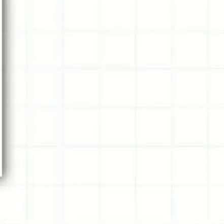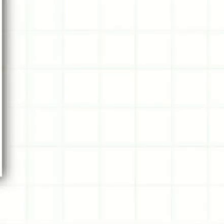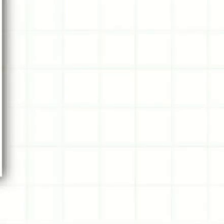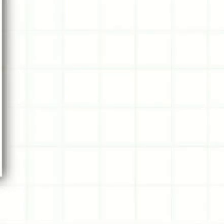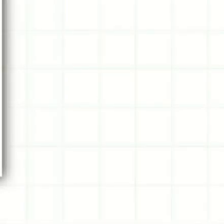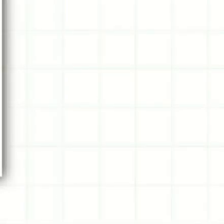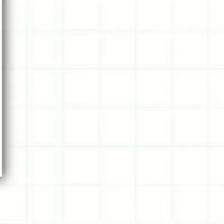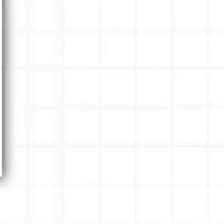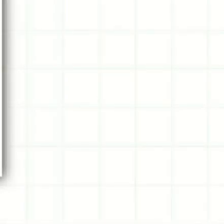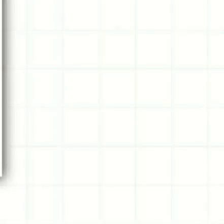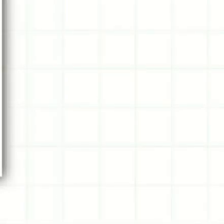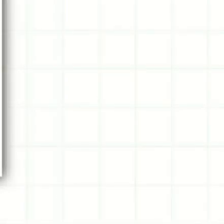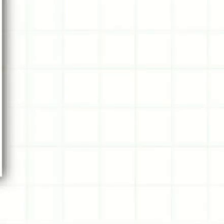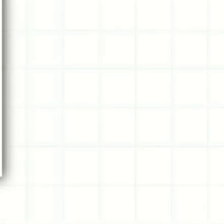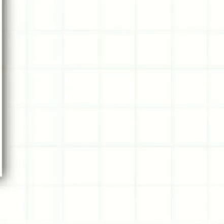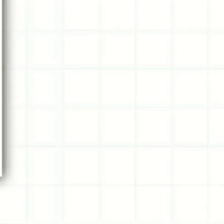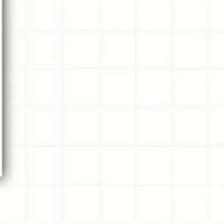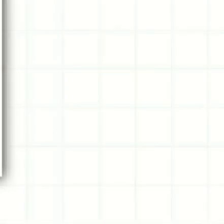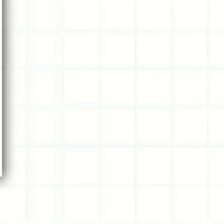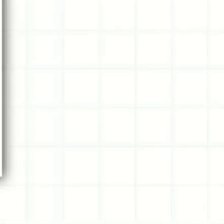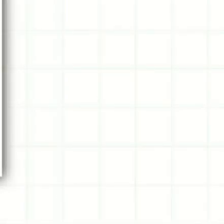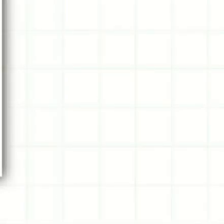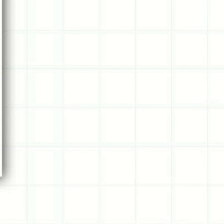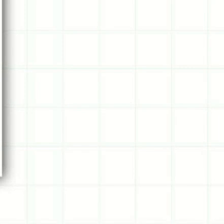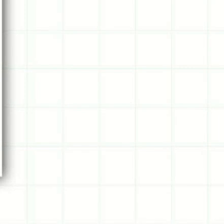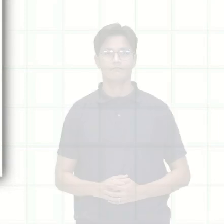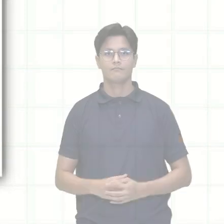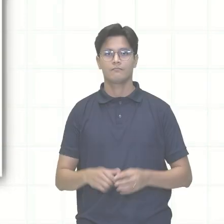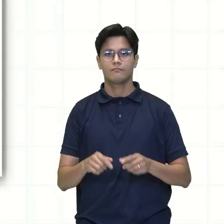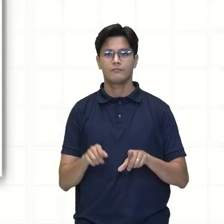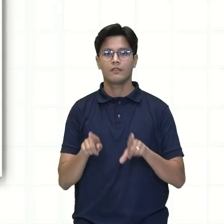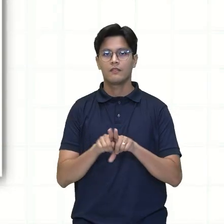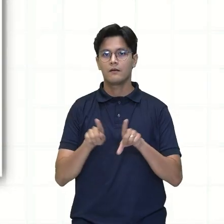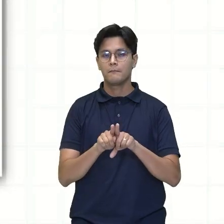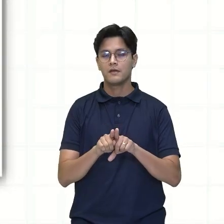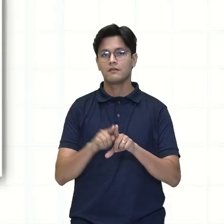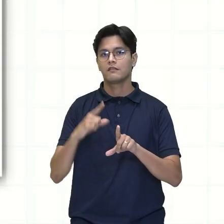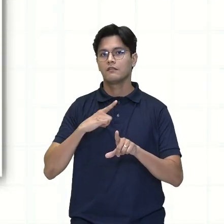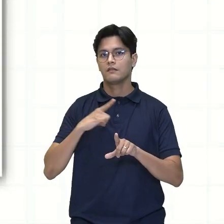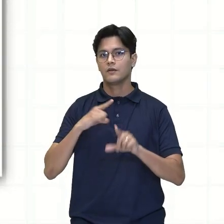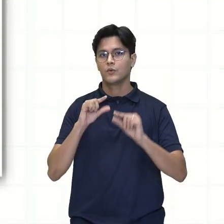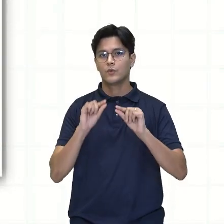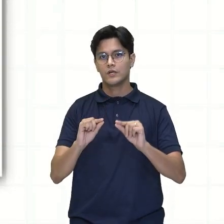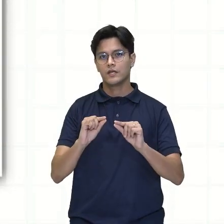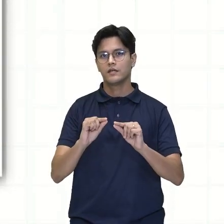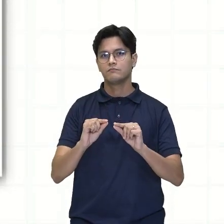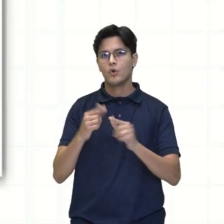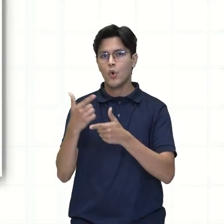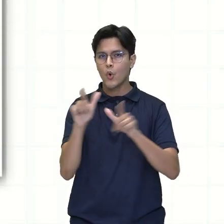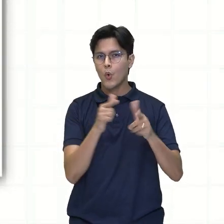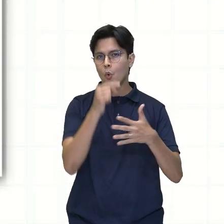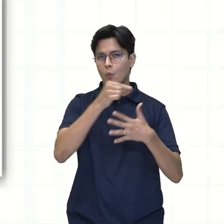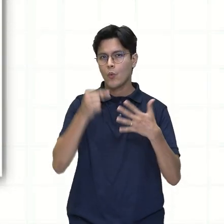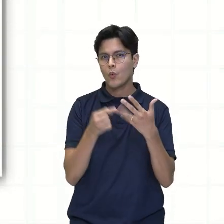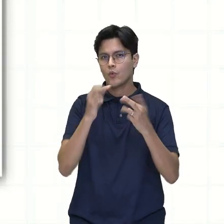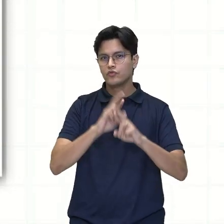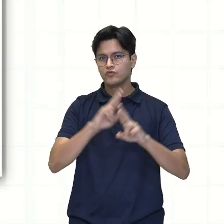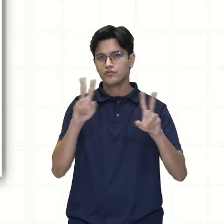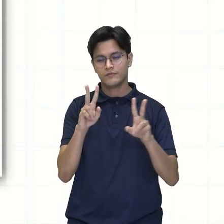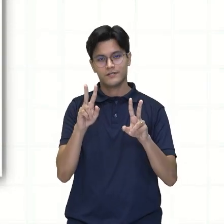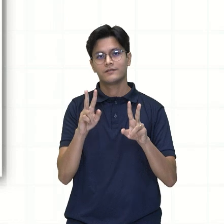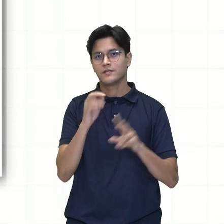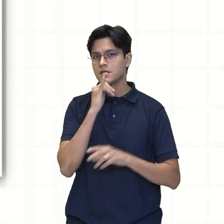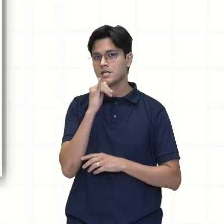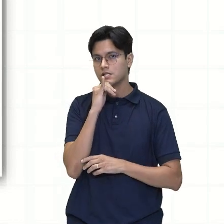dia. Já aí as diferenças mais marcantes, né? No carapanã, a gente percebe o barulho e a velocidade do